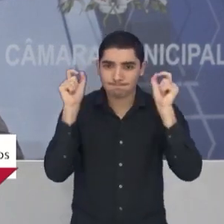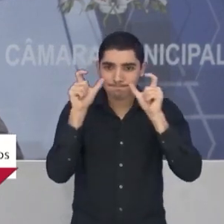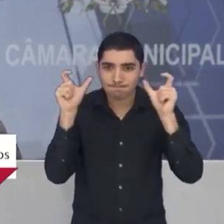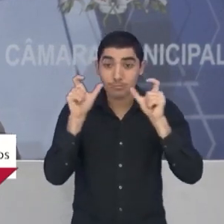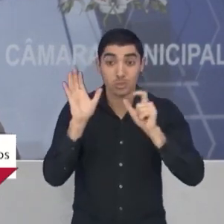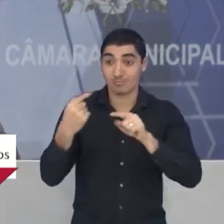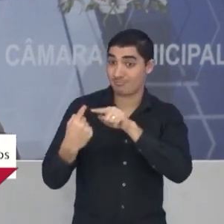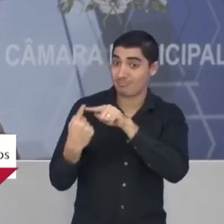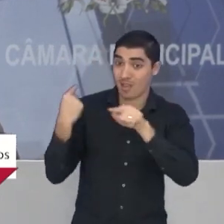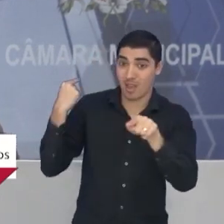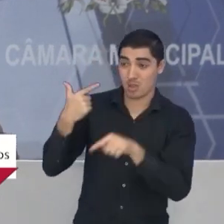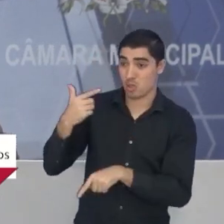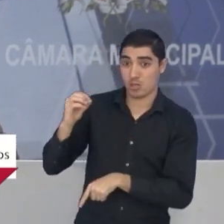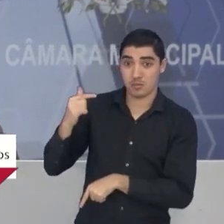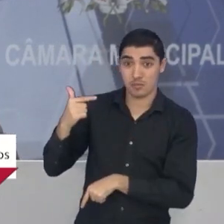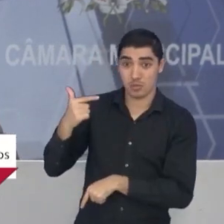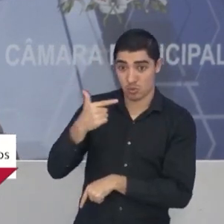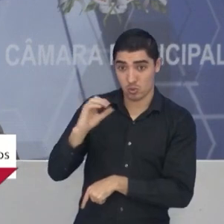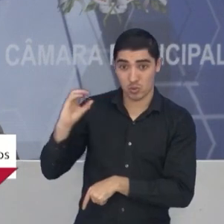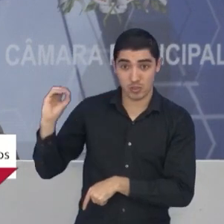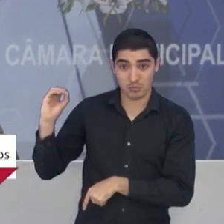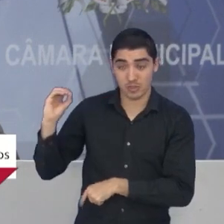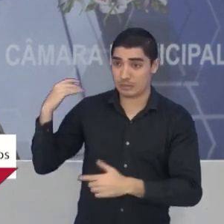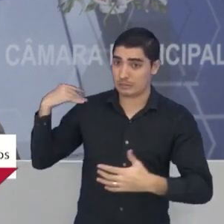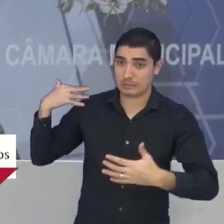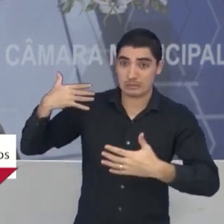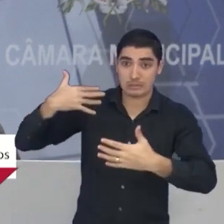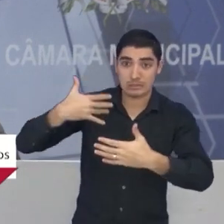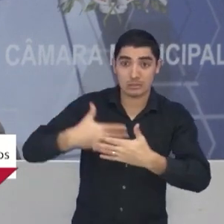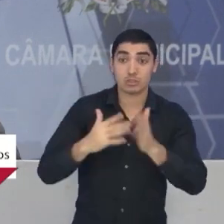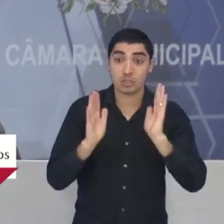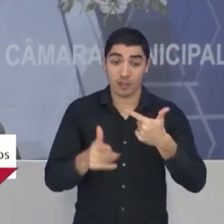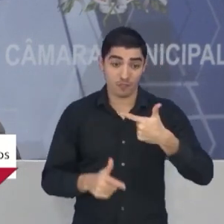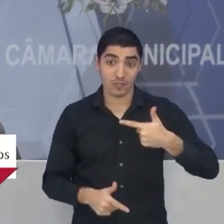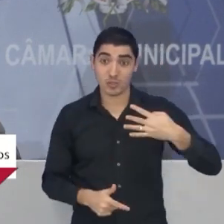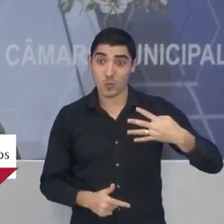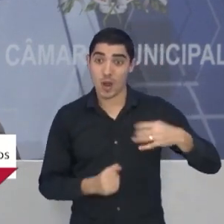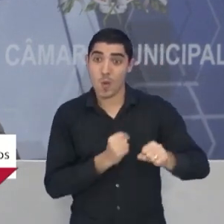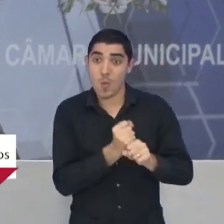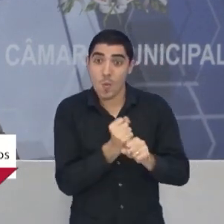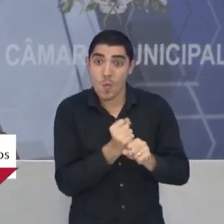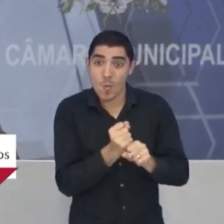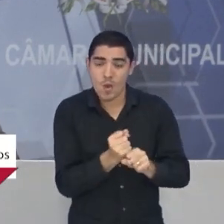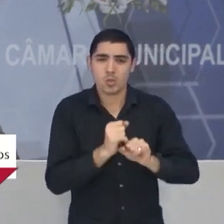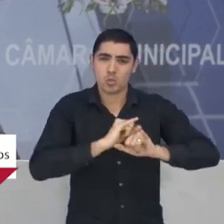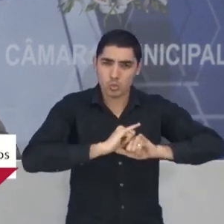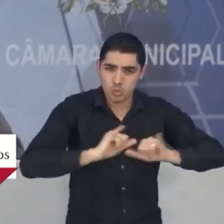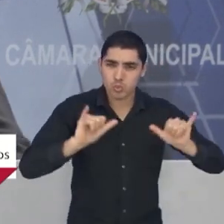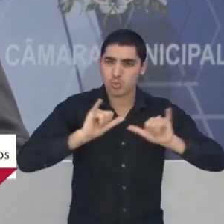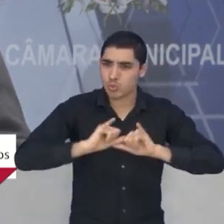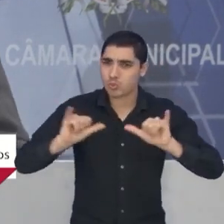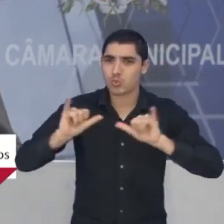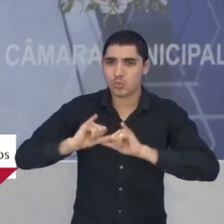2000 estamos o quê há 24 anos já falando sobre lei de responsabilidade fiscal